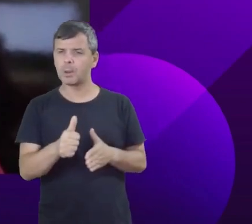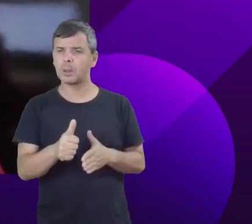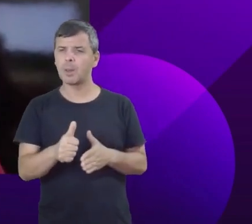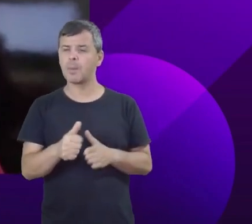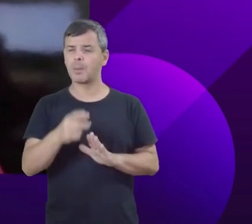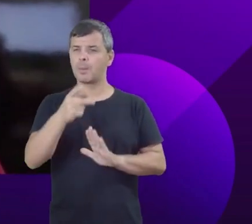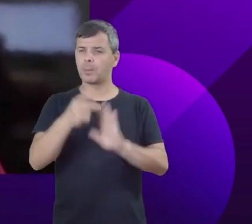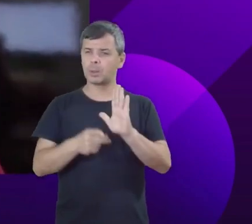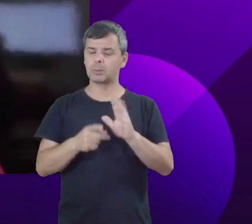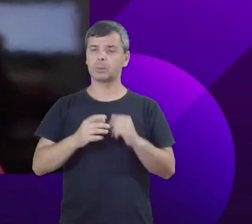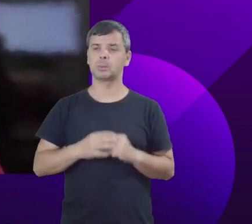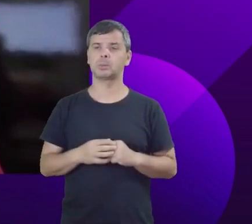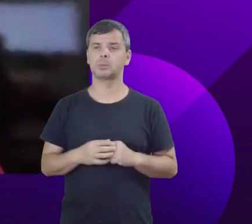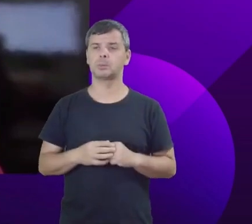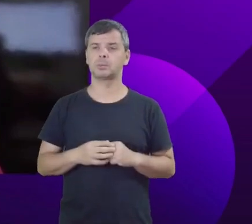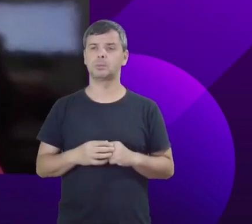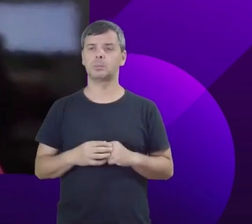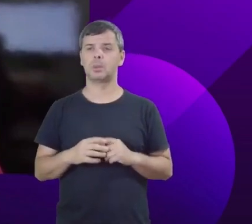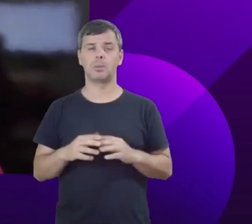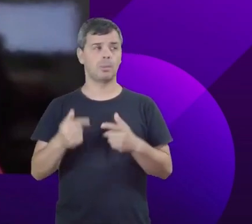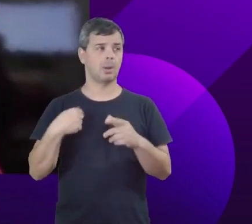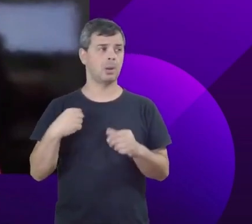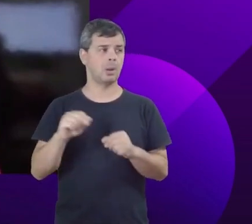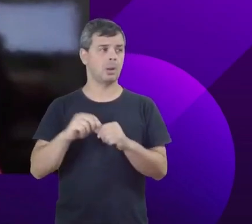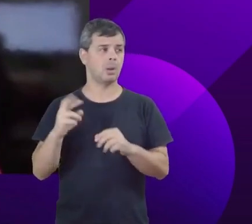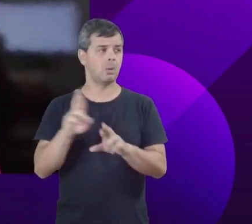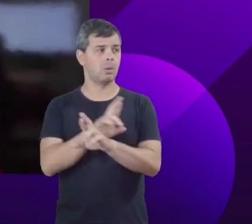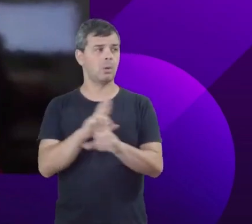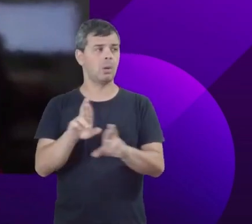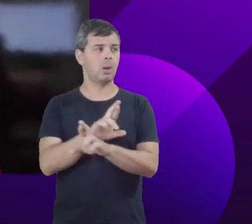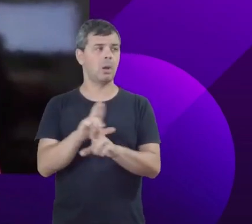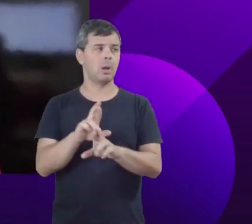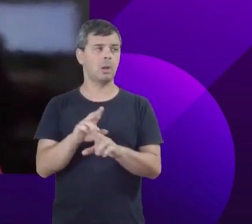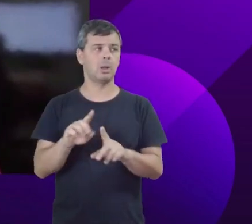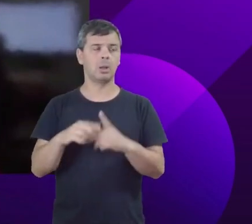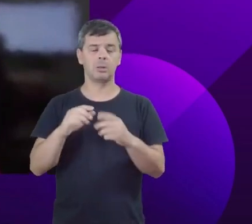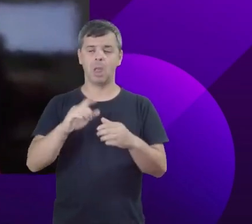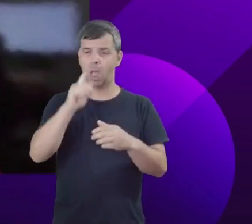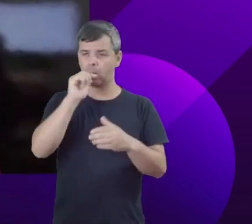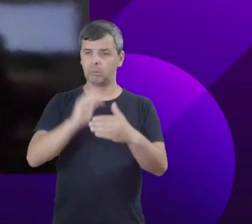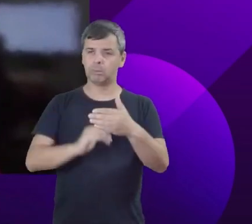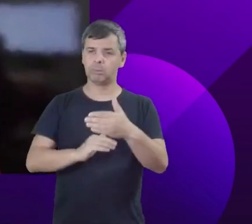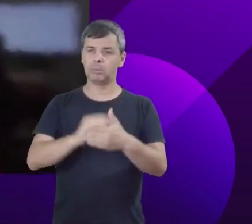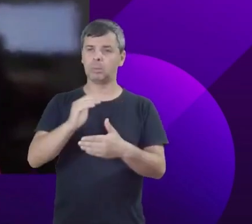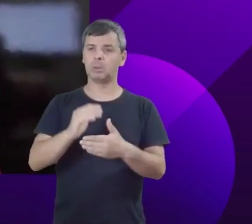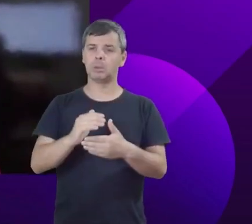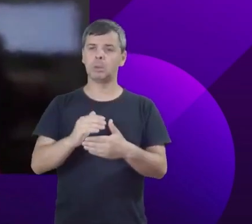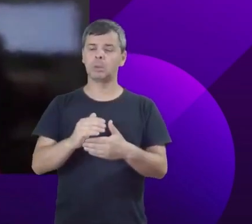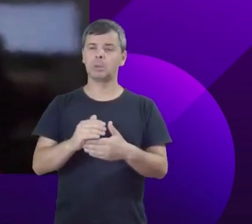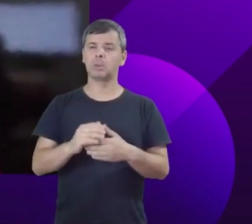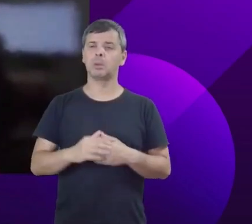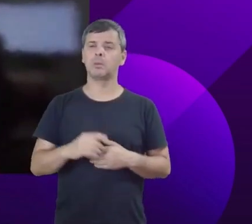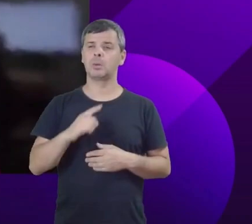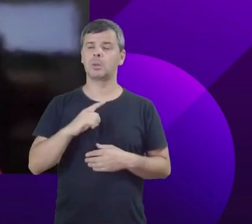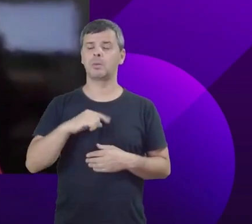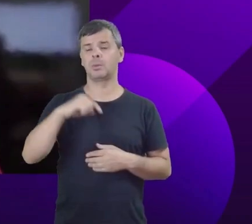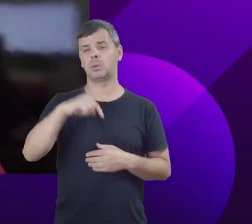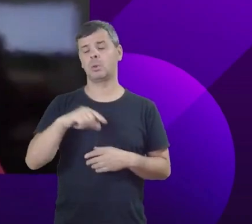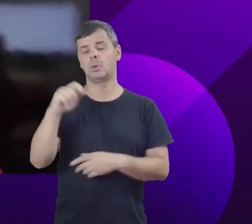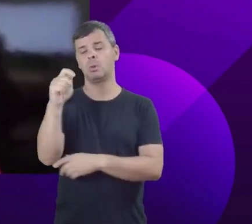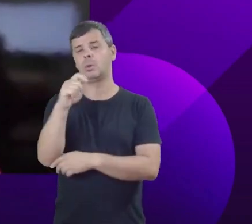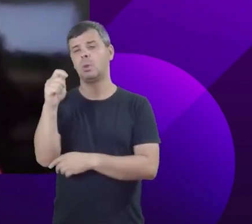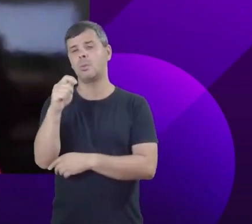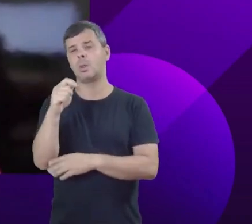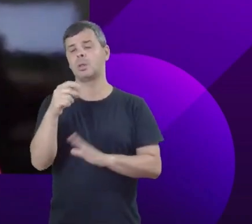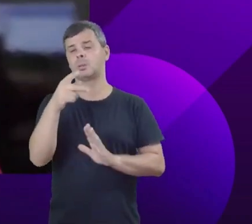primeiro programa, né, para o Rio Grande do Sul em relação às cheias, né, e às enchentes que teve aqui.